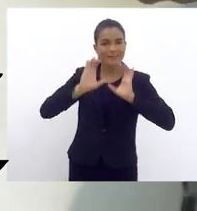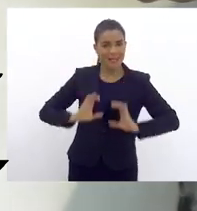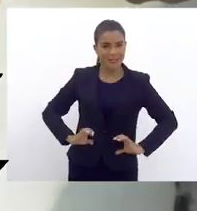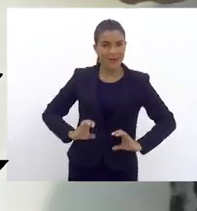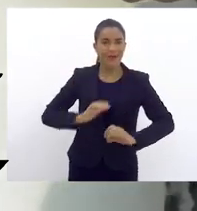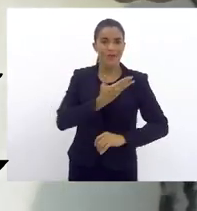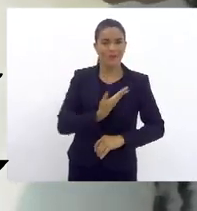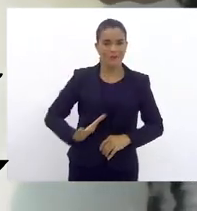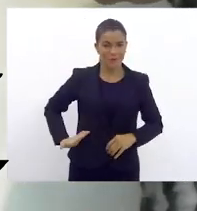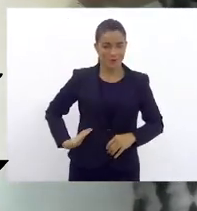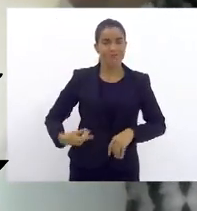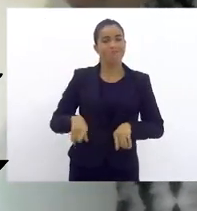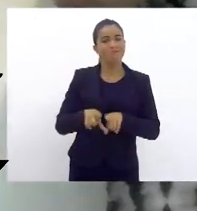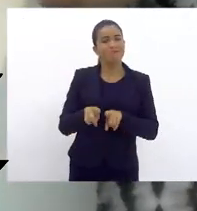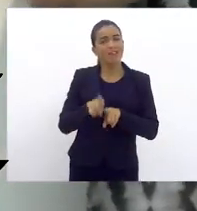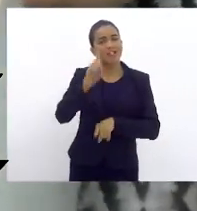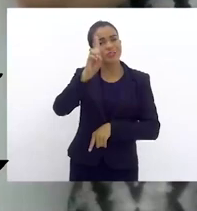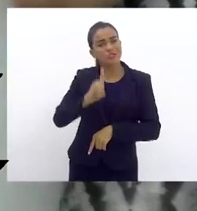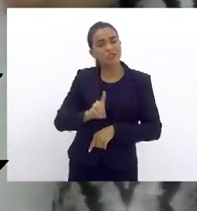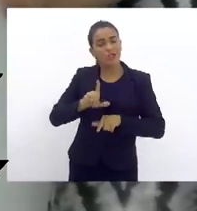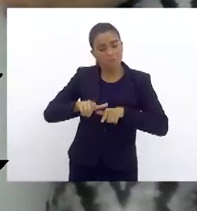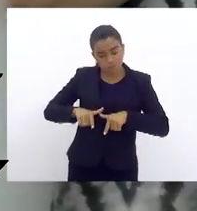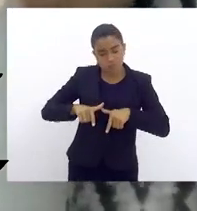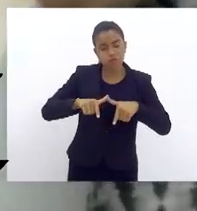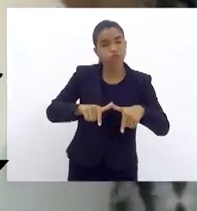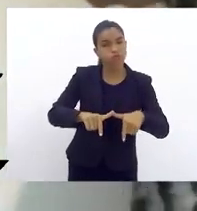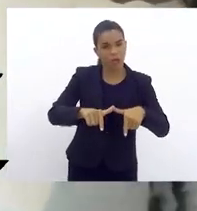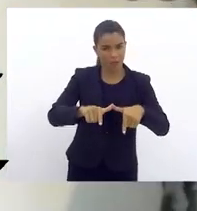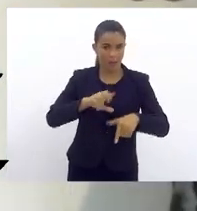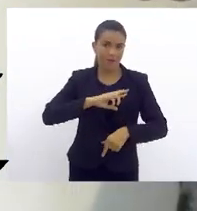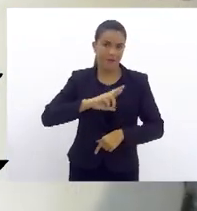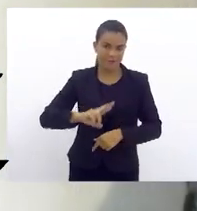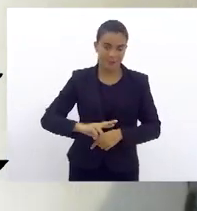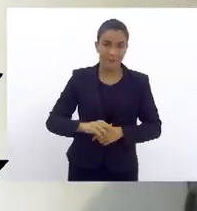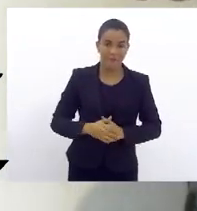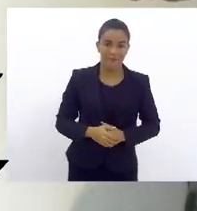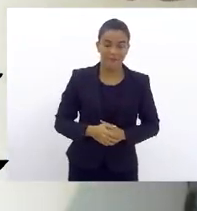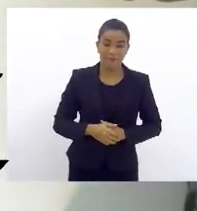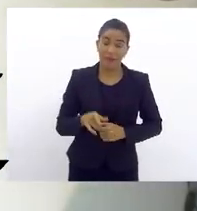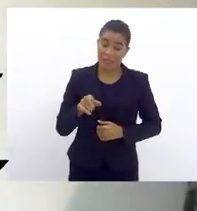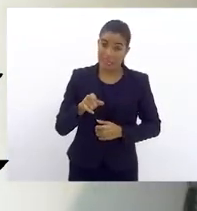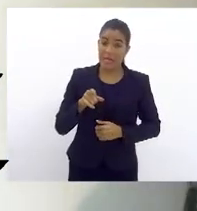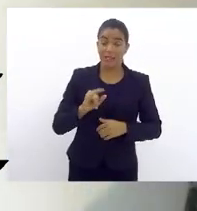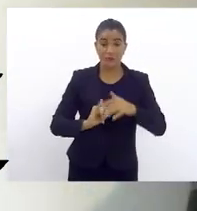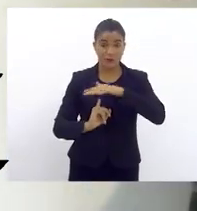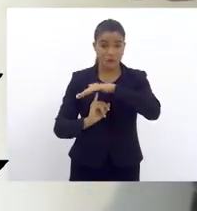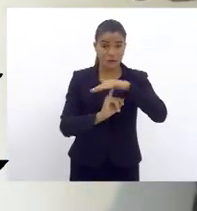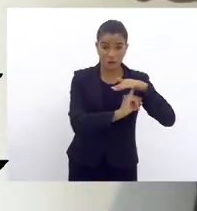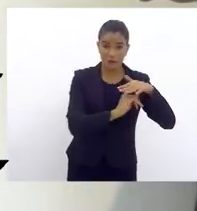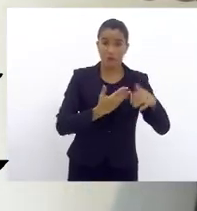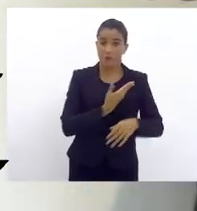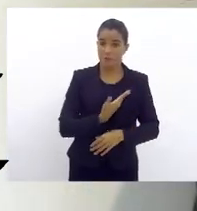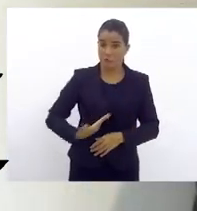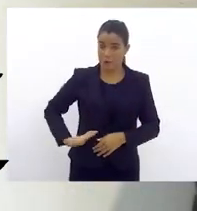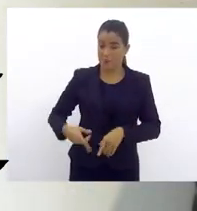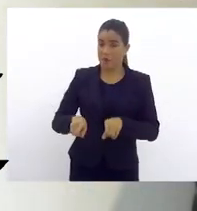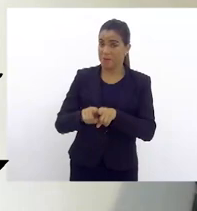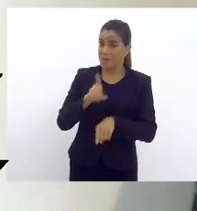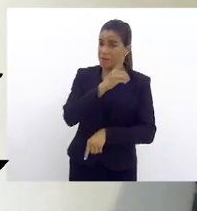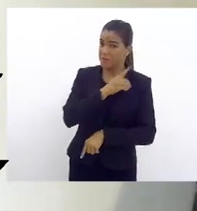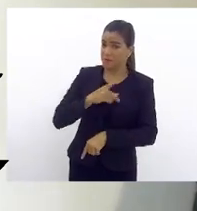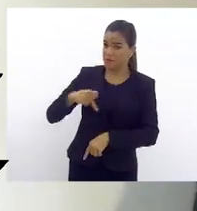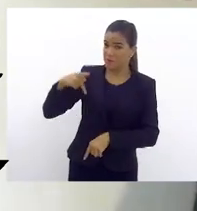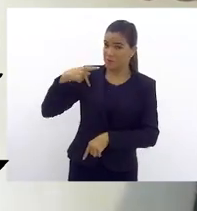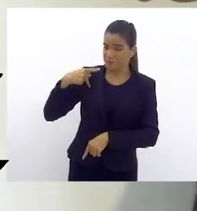o direito de exercer sua religião da mesma forma Então a partir daí eu acho que as instruções públicas né e a Defensoria Pública